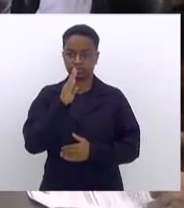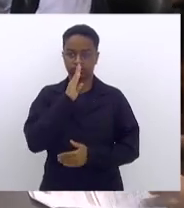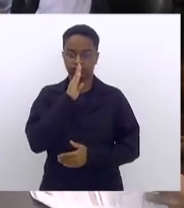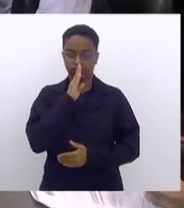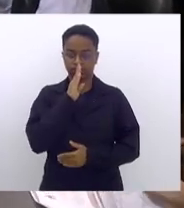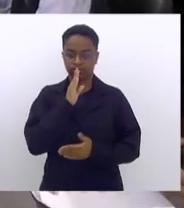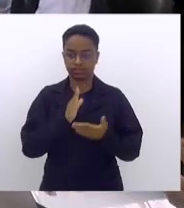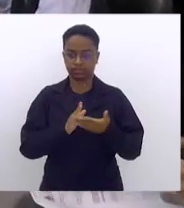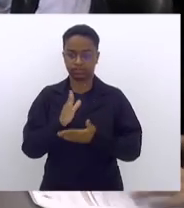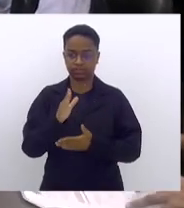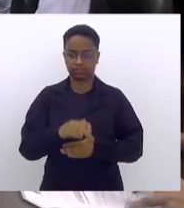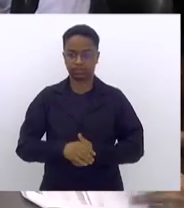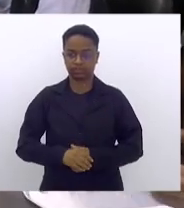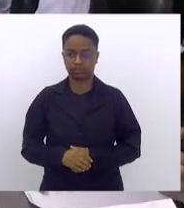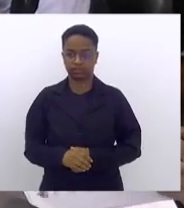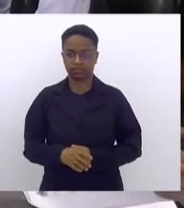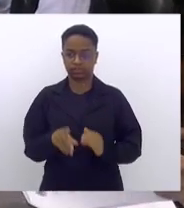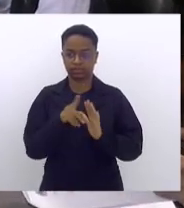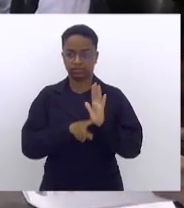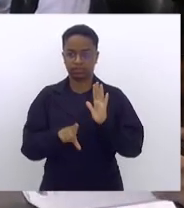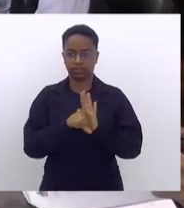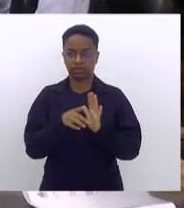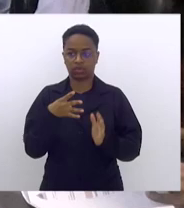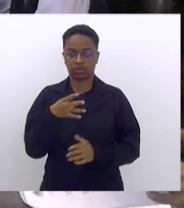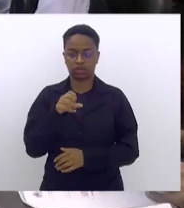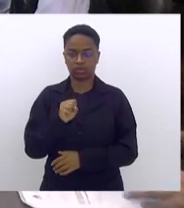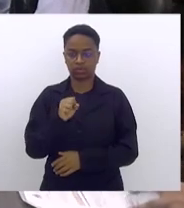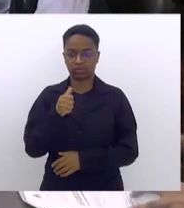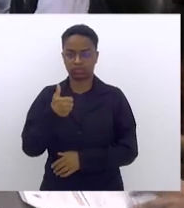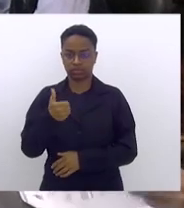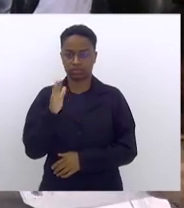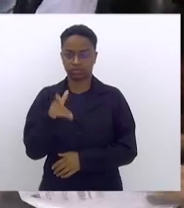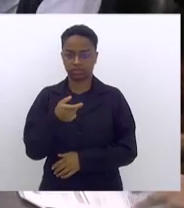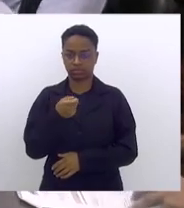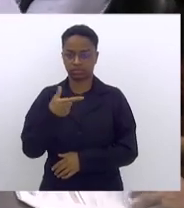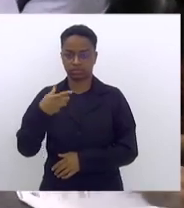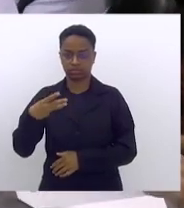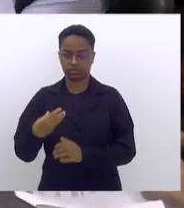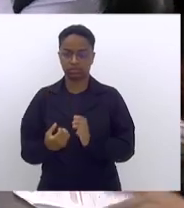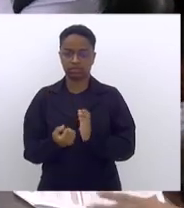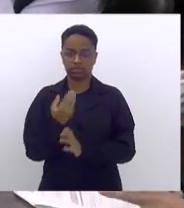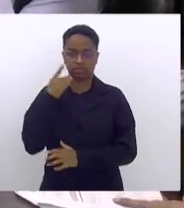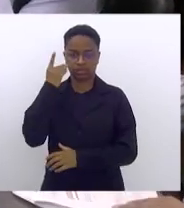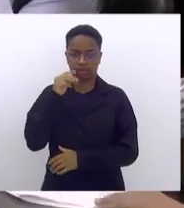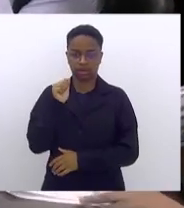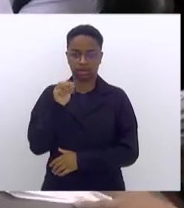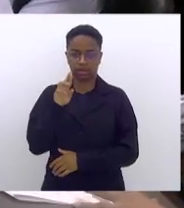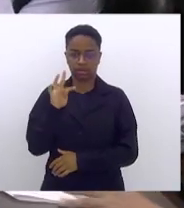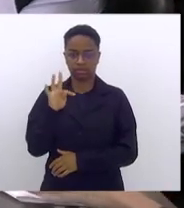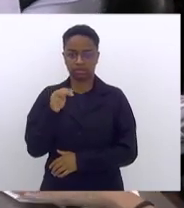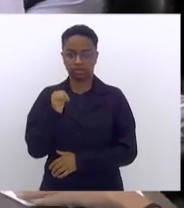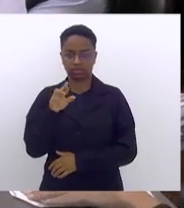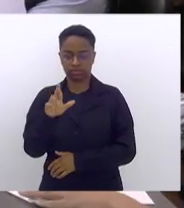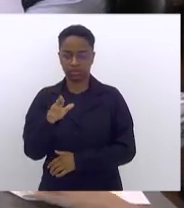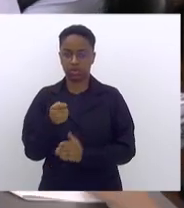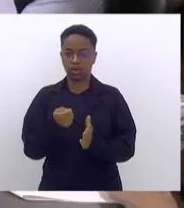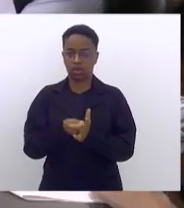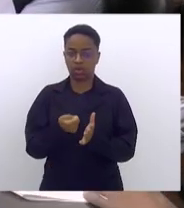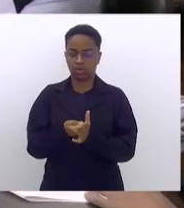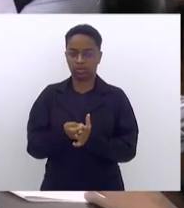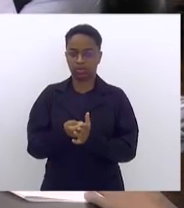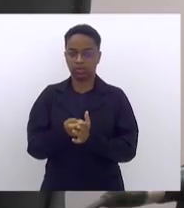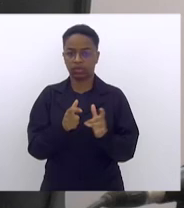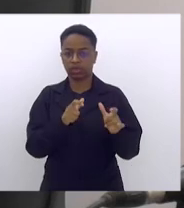como estão. Aprovado. PL 481 de 23, de autoria do deputado Arthur Monteiro, o 5 da pauta, que obriga os estabelecimentos que